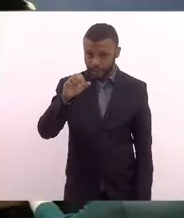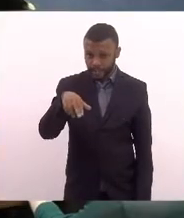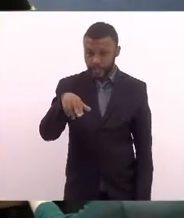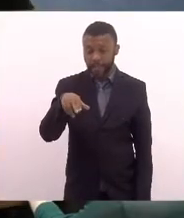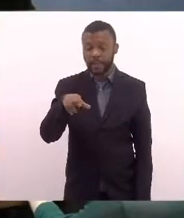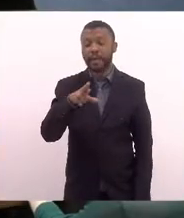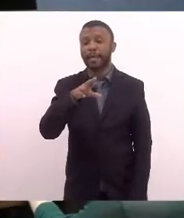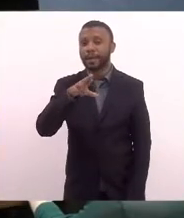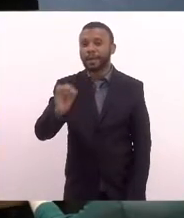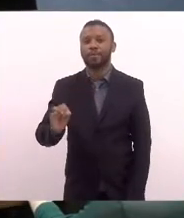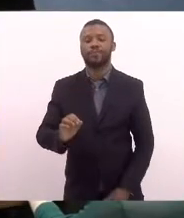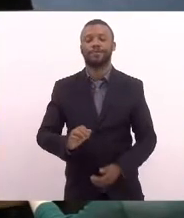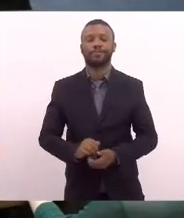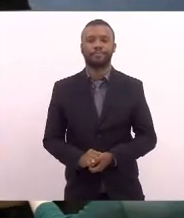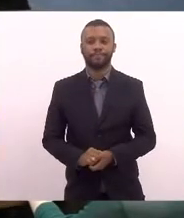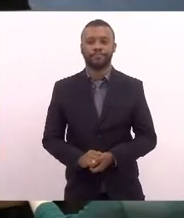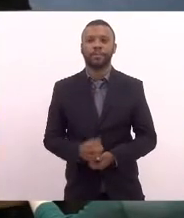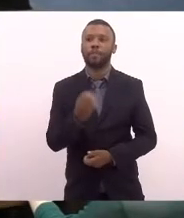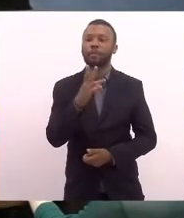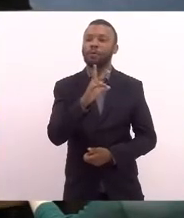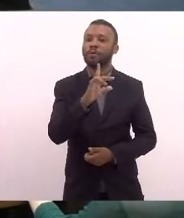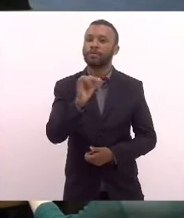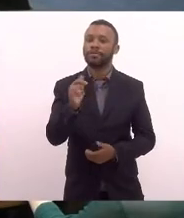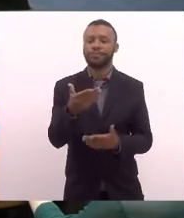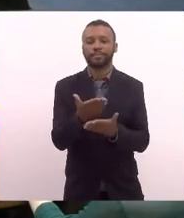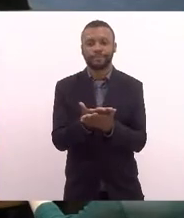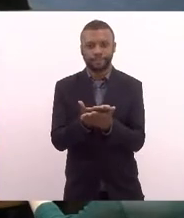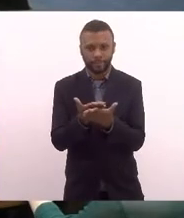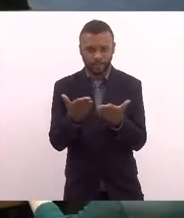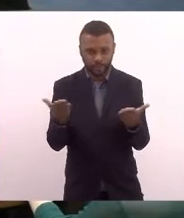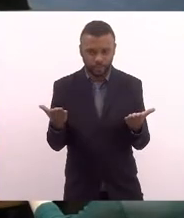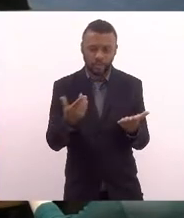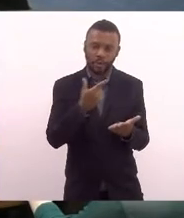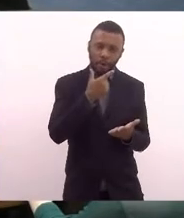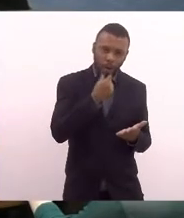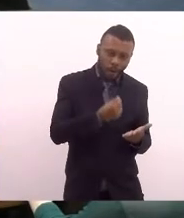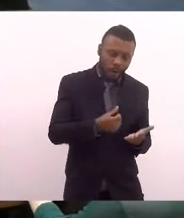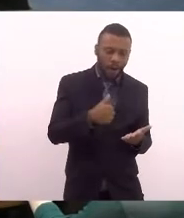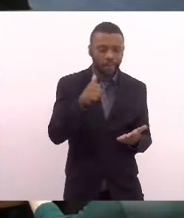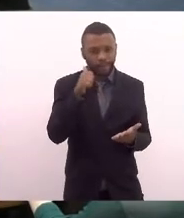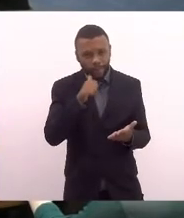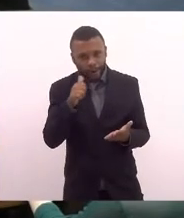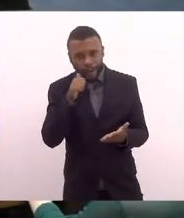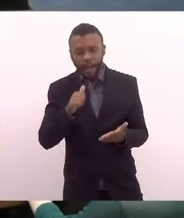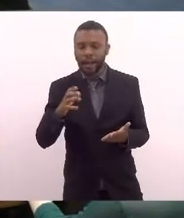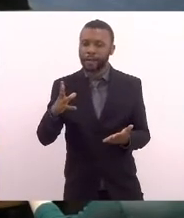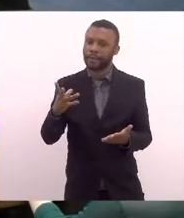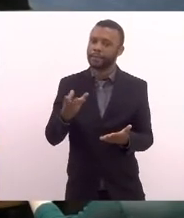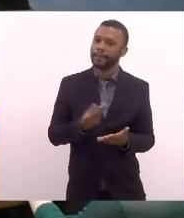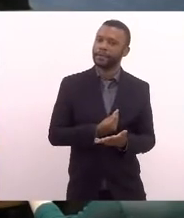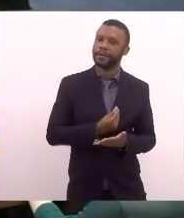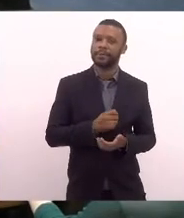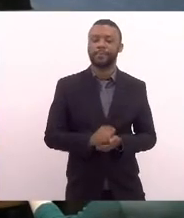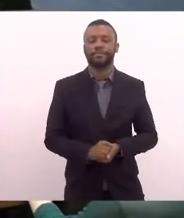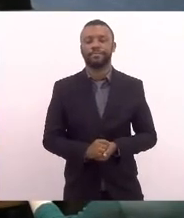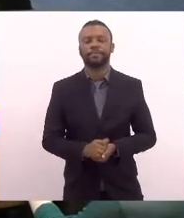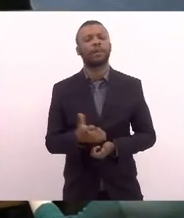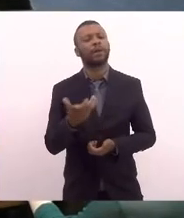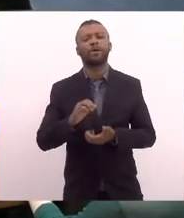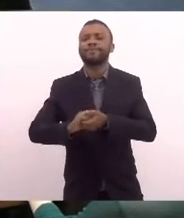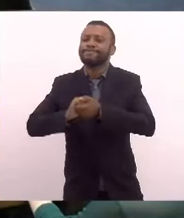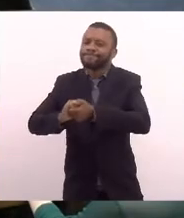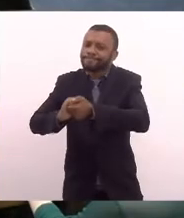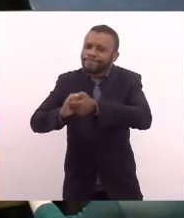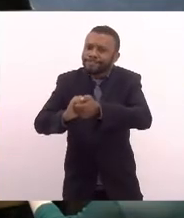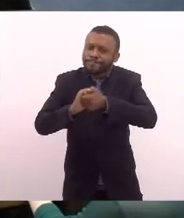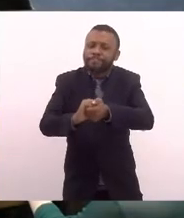Bom dia a todas, bom dia a todos, bom dia a todos. Eu queria cumprimentar cada um e cada